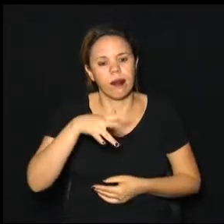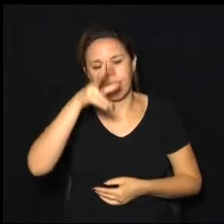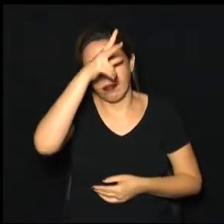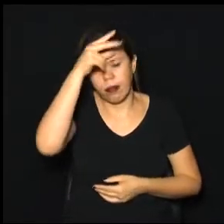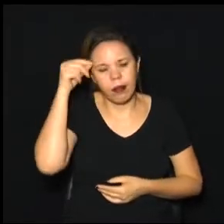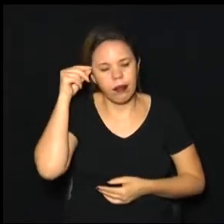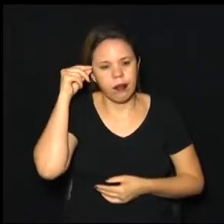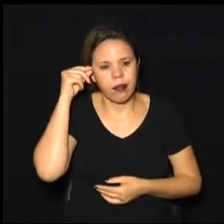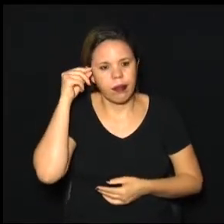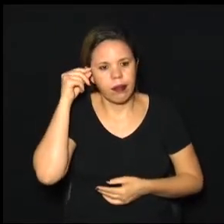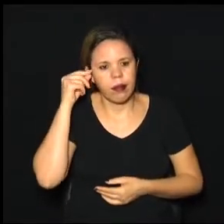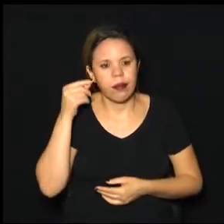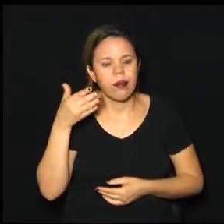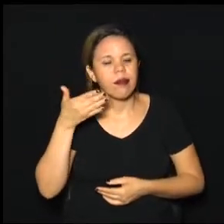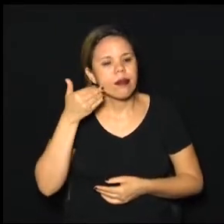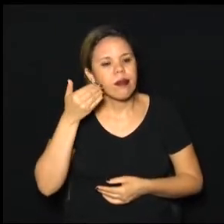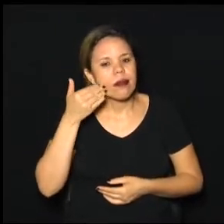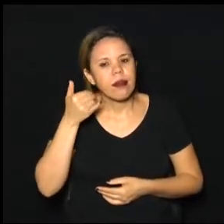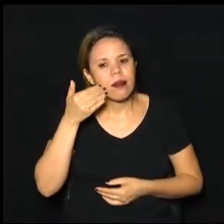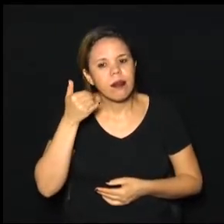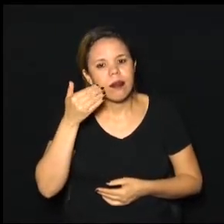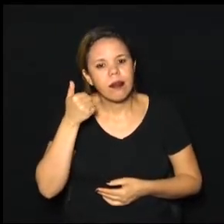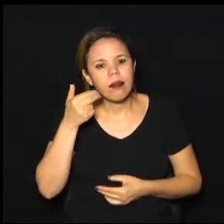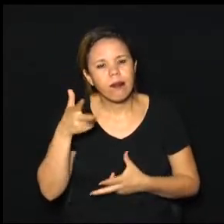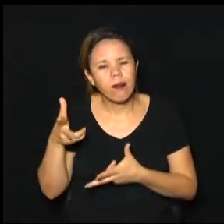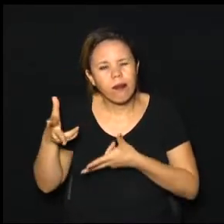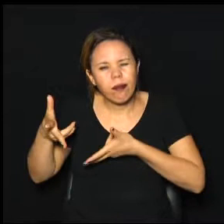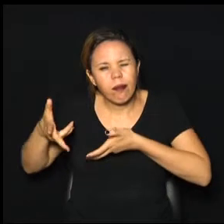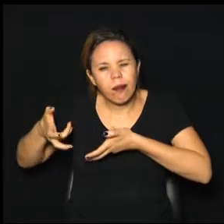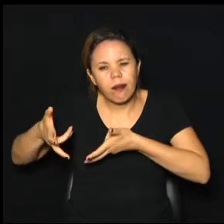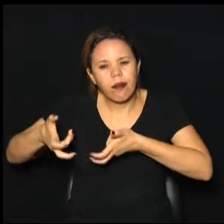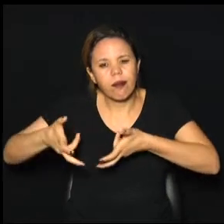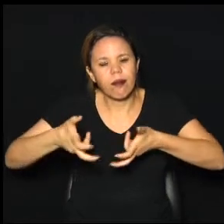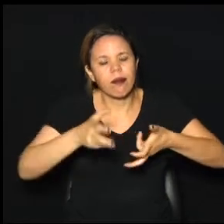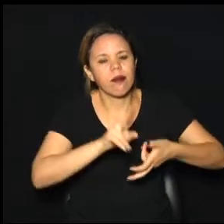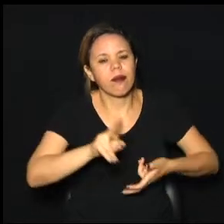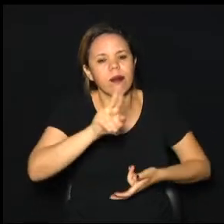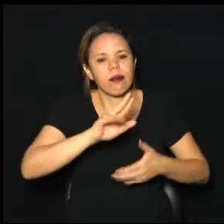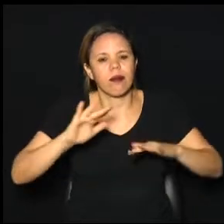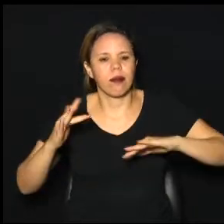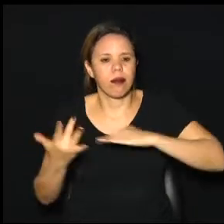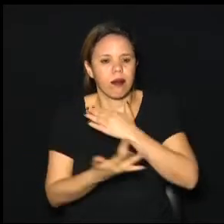prefeito vão explorar, no bom sentido, e vão usar as redes sociais.